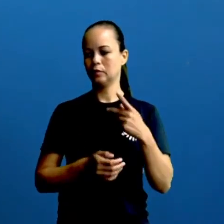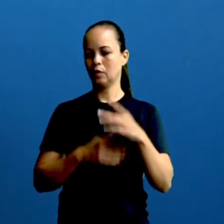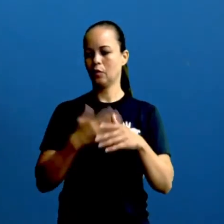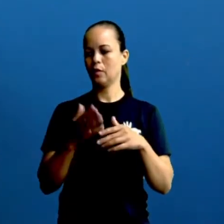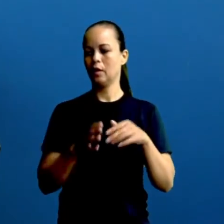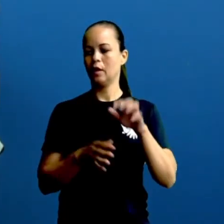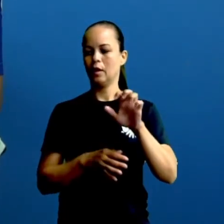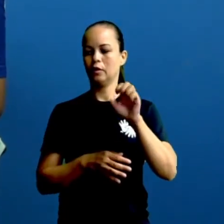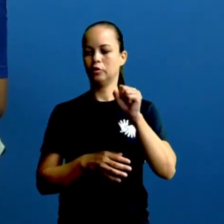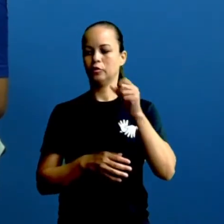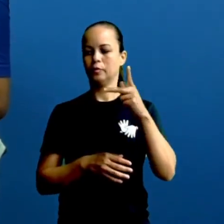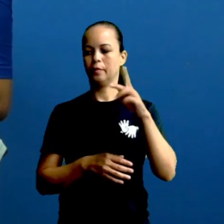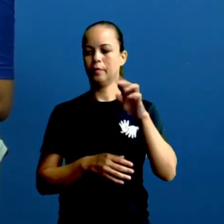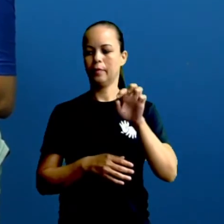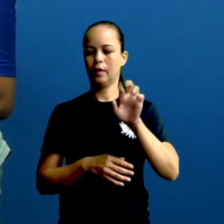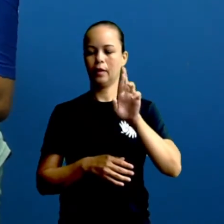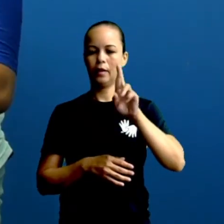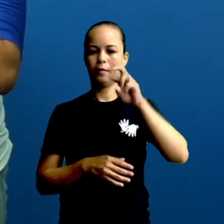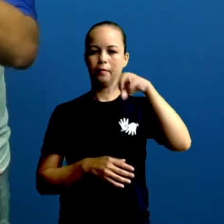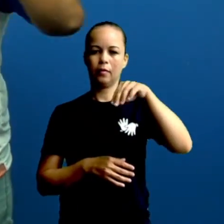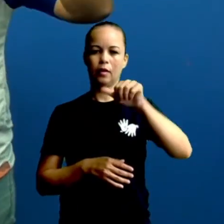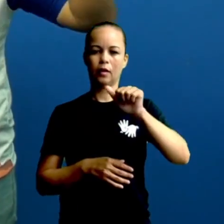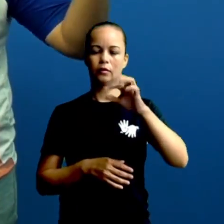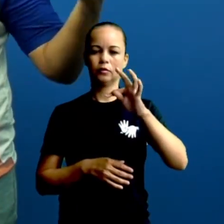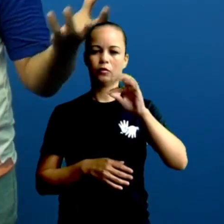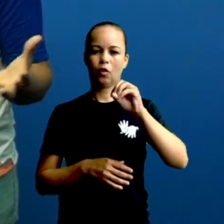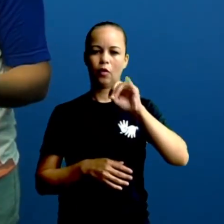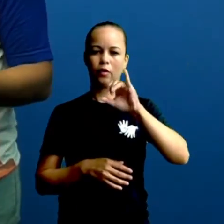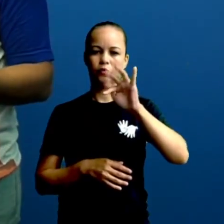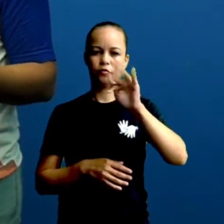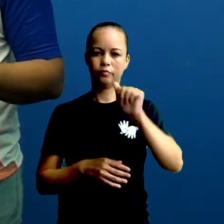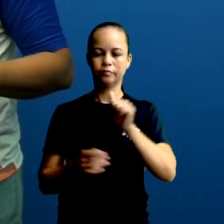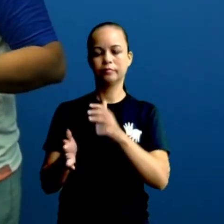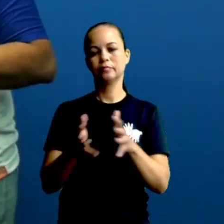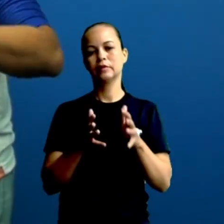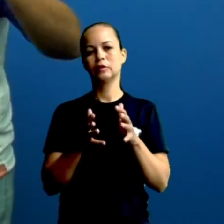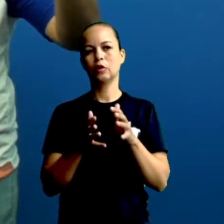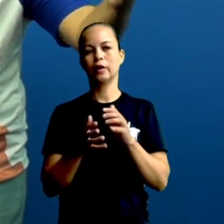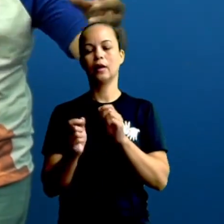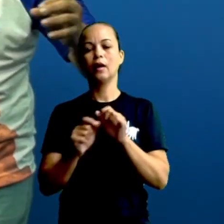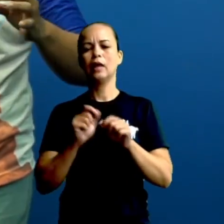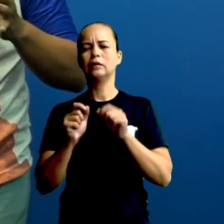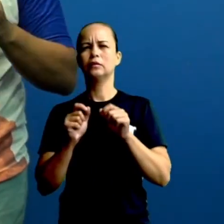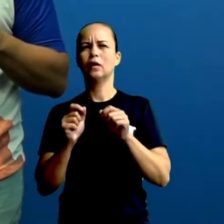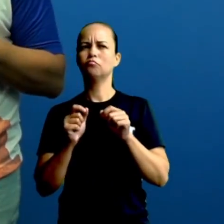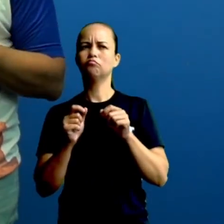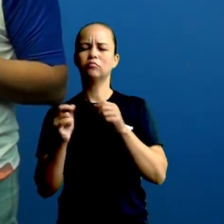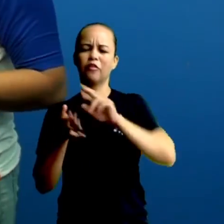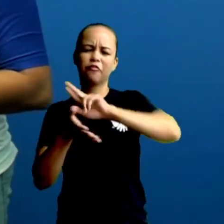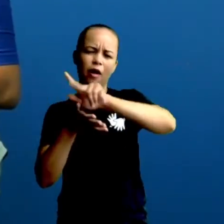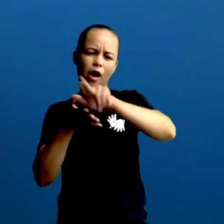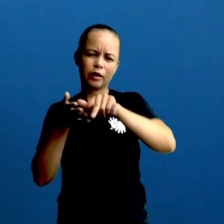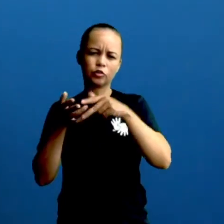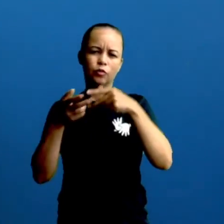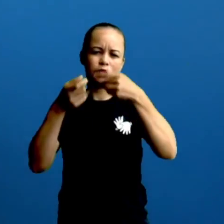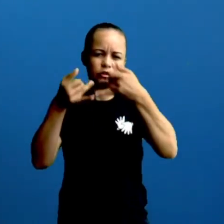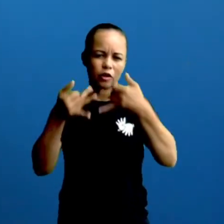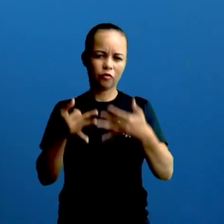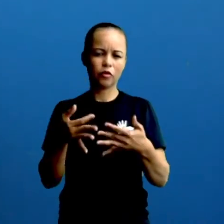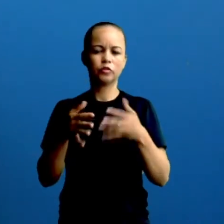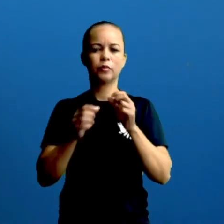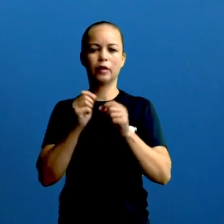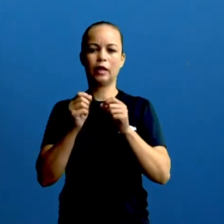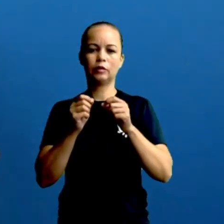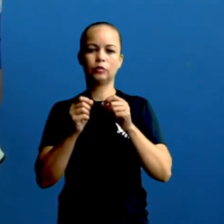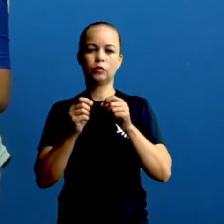isso, com a presença dessas estruturas que a gente já falou anteriormente, xilema, floema, a presença do grão de pólen,